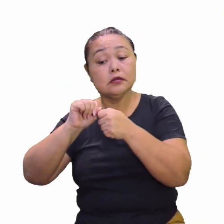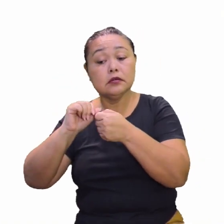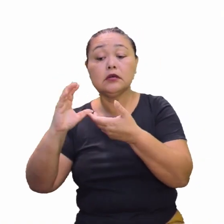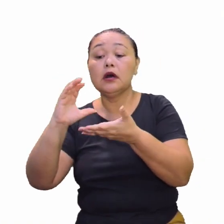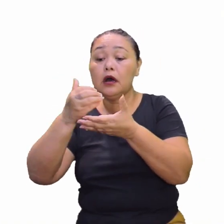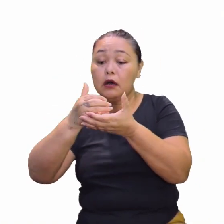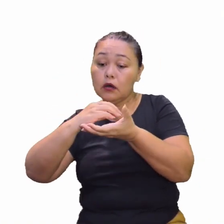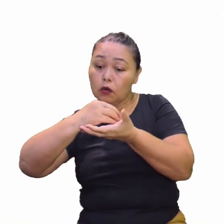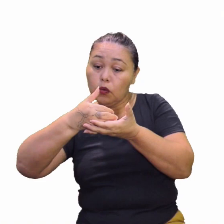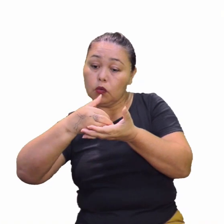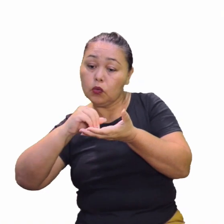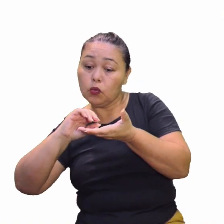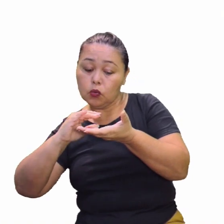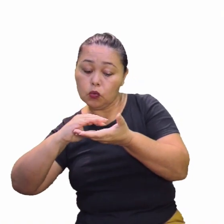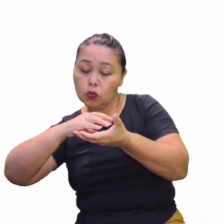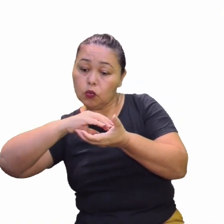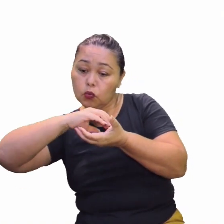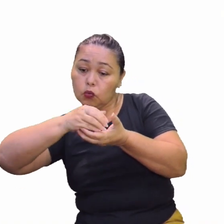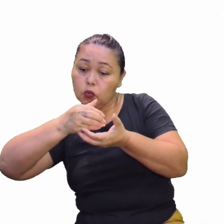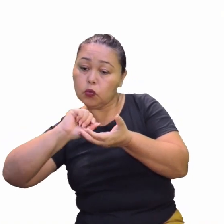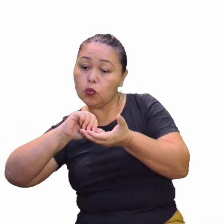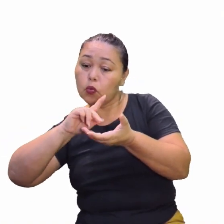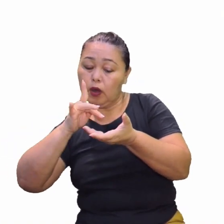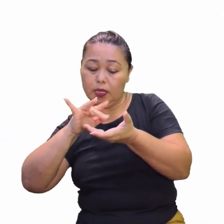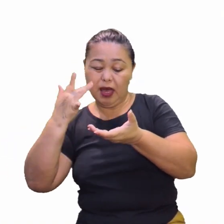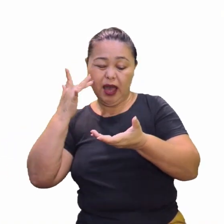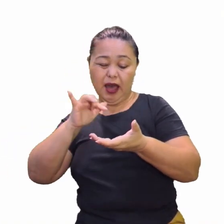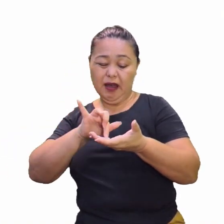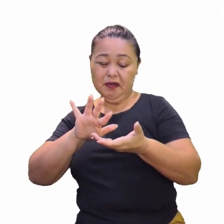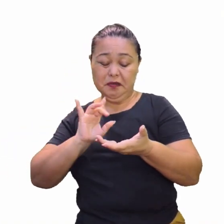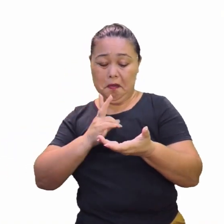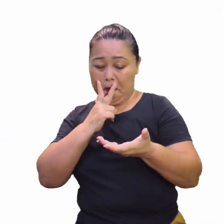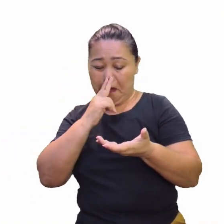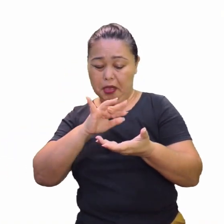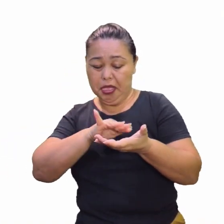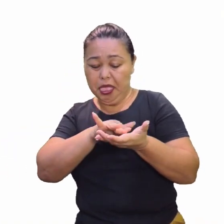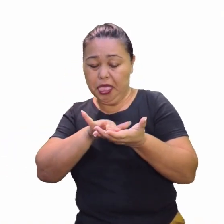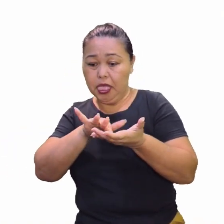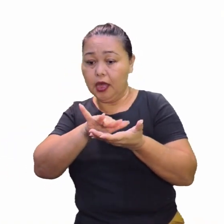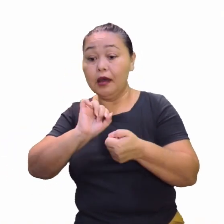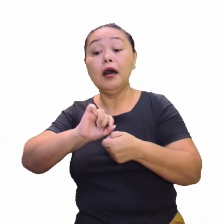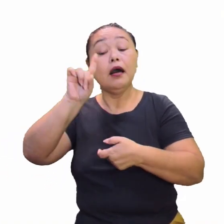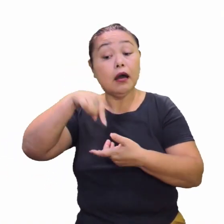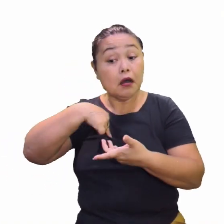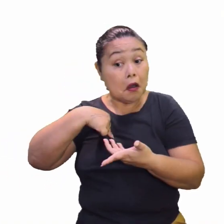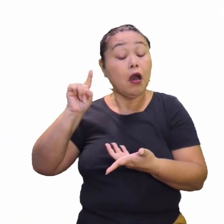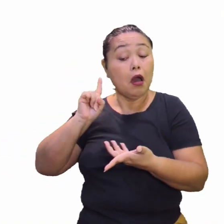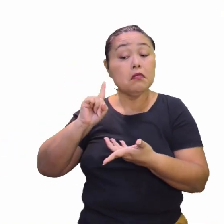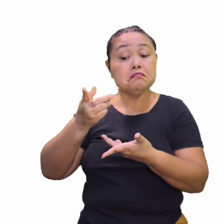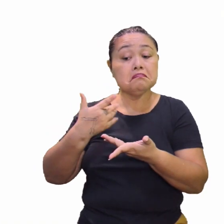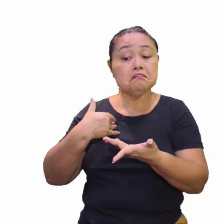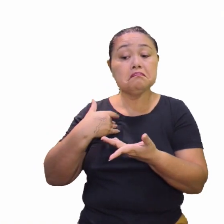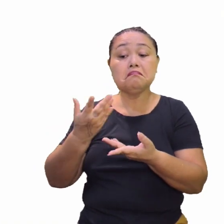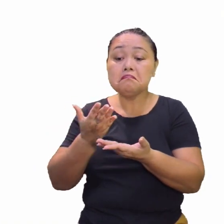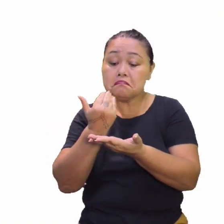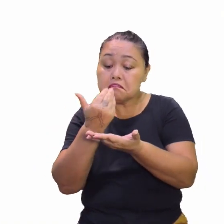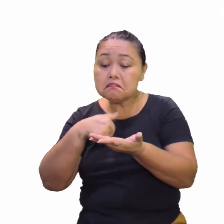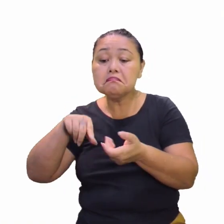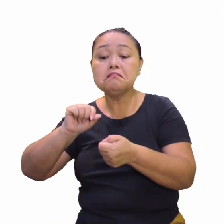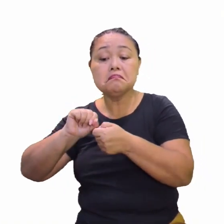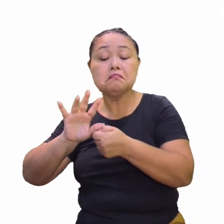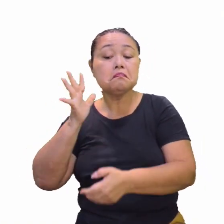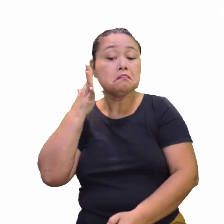tal do escargot. Exatamente. Que a gente aqui, credo, isso aí parece que é lesma, não sei o quê, mas é um prato altamente fino